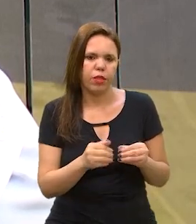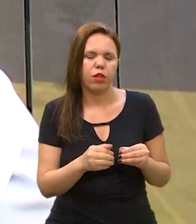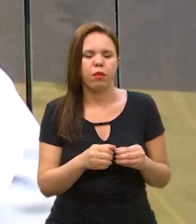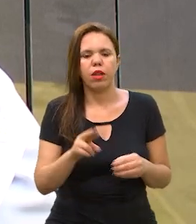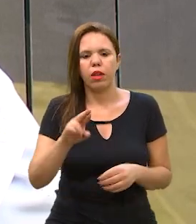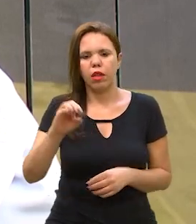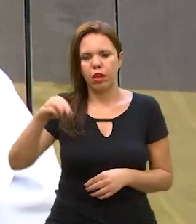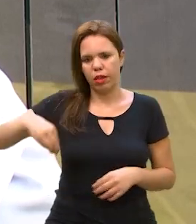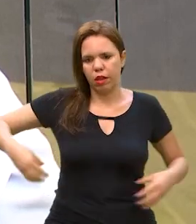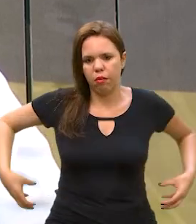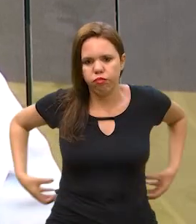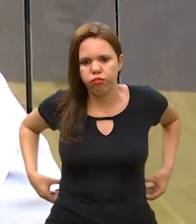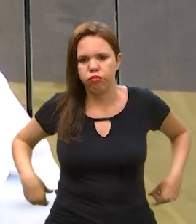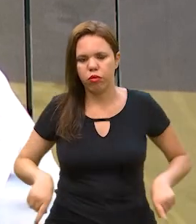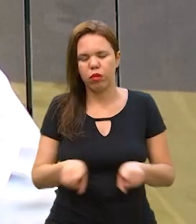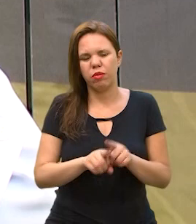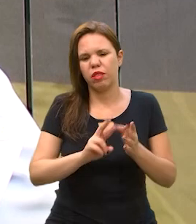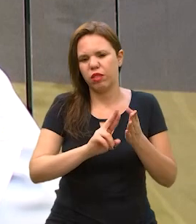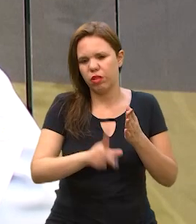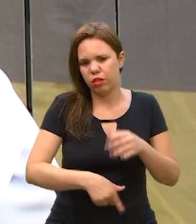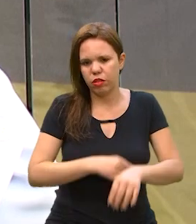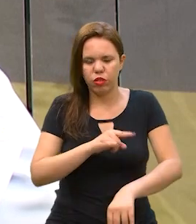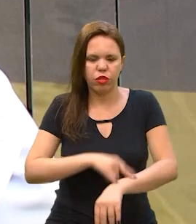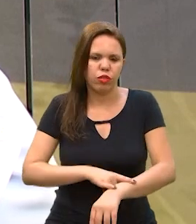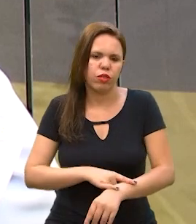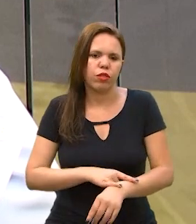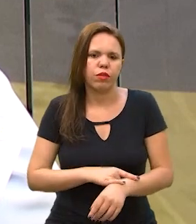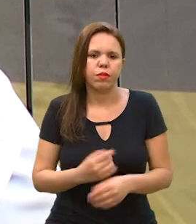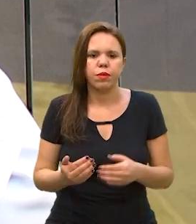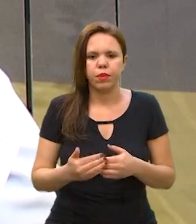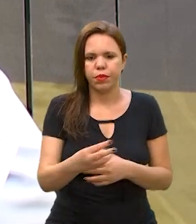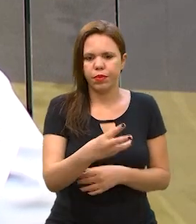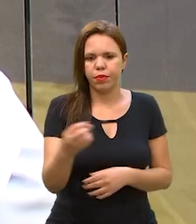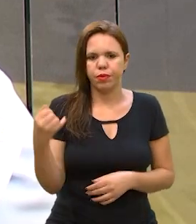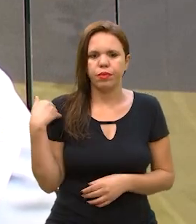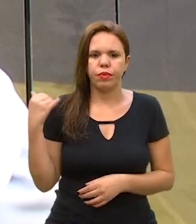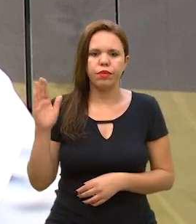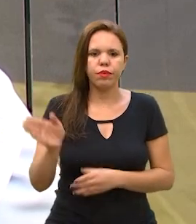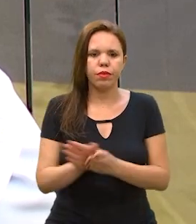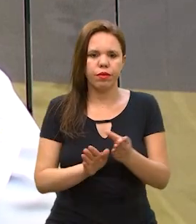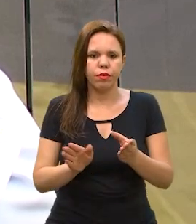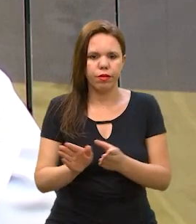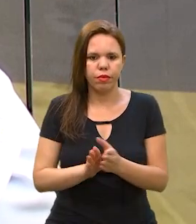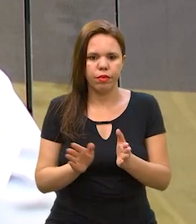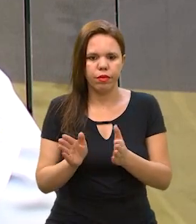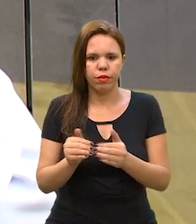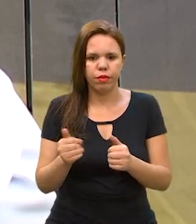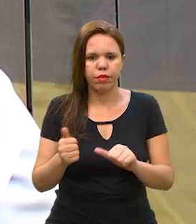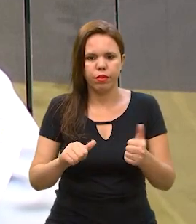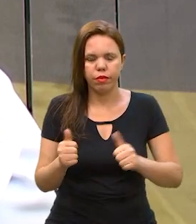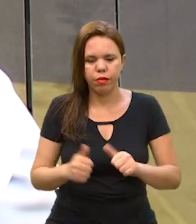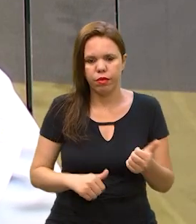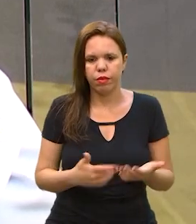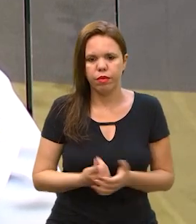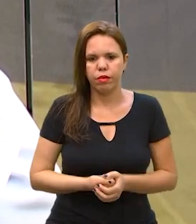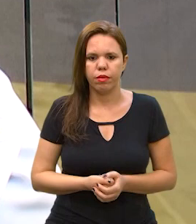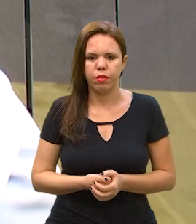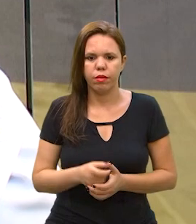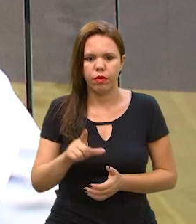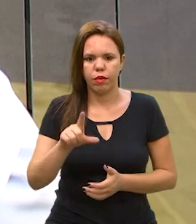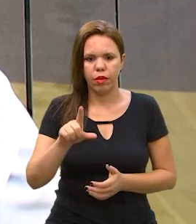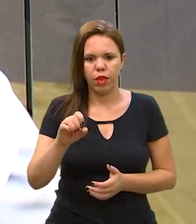renal, uma ureia, creatinina. A partir dos 30 anos já está orientado a solicitar perfil lipídico,